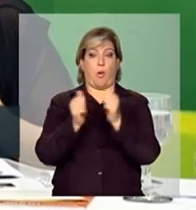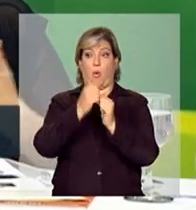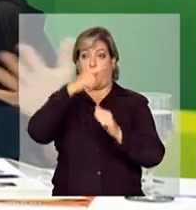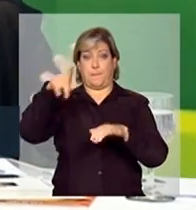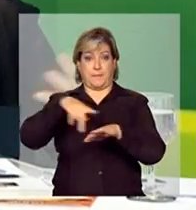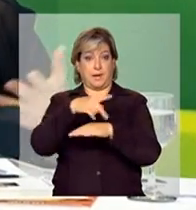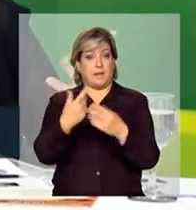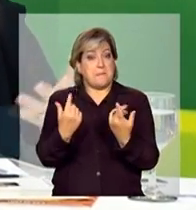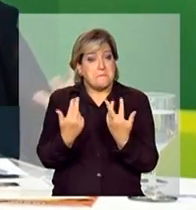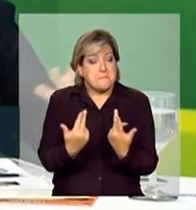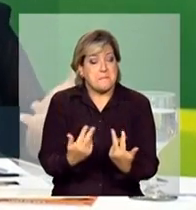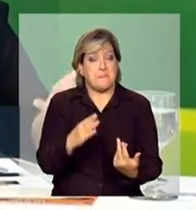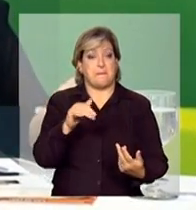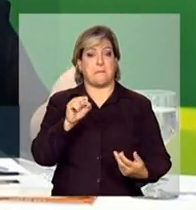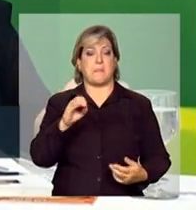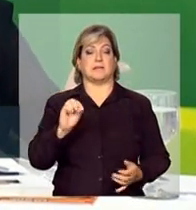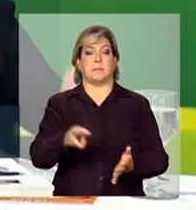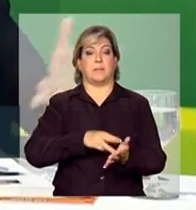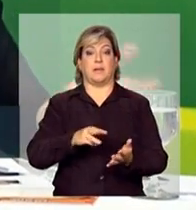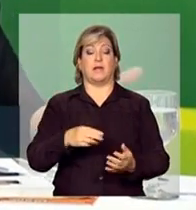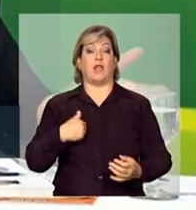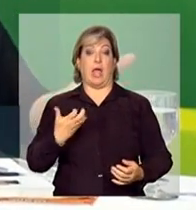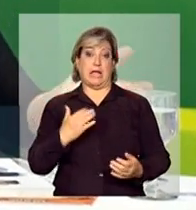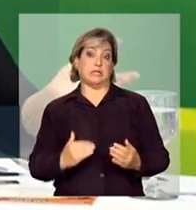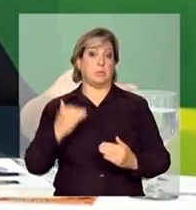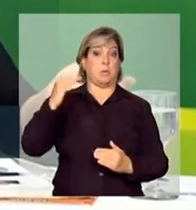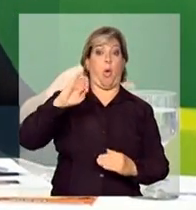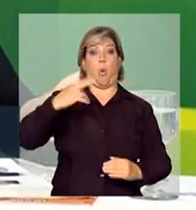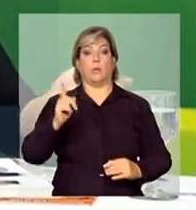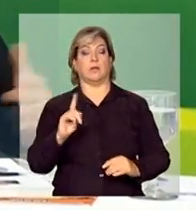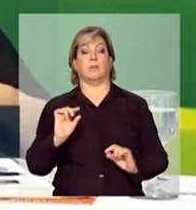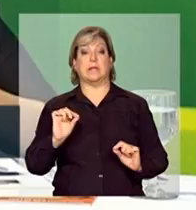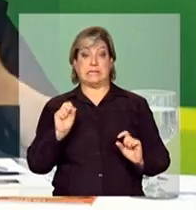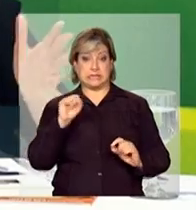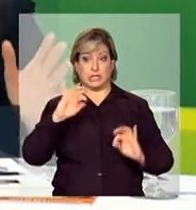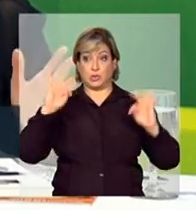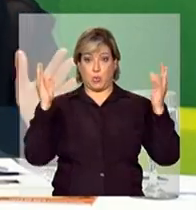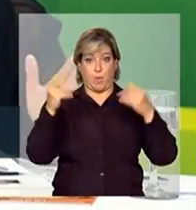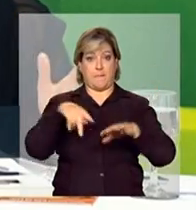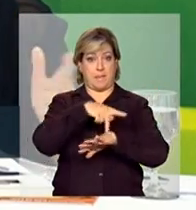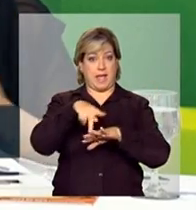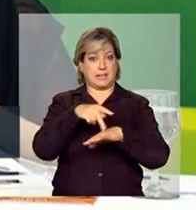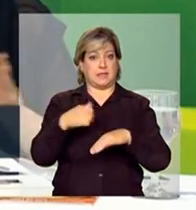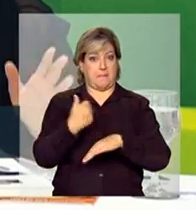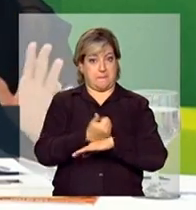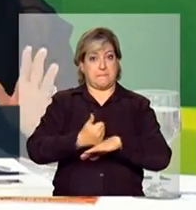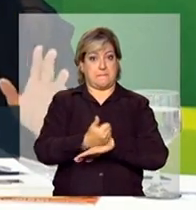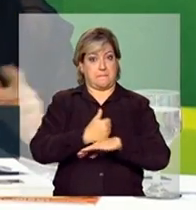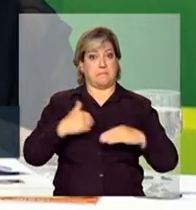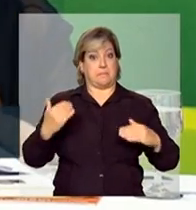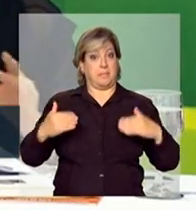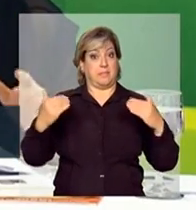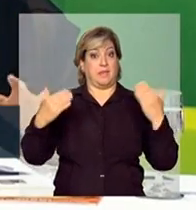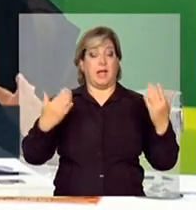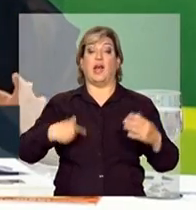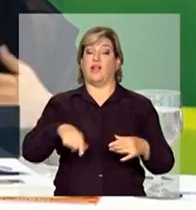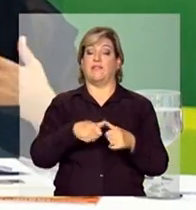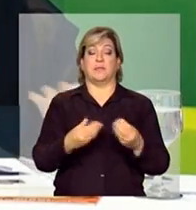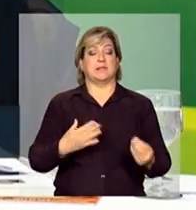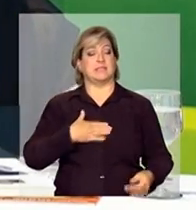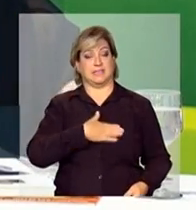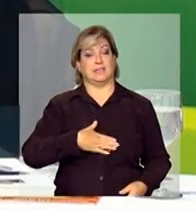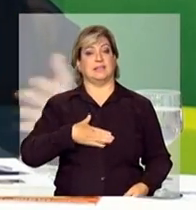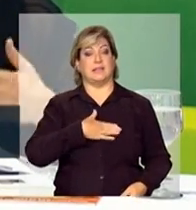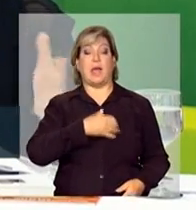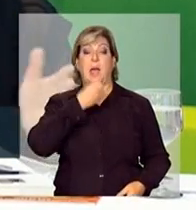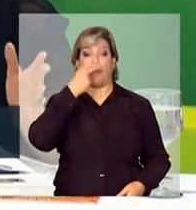metodologia não estamos discutindo nós queremos subir ou não se todos os países melhorarem nós ficaremos muito satisfeitos eu